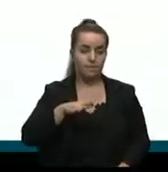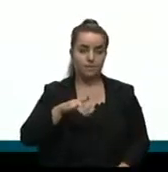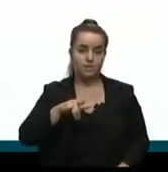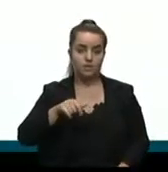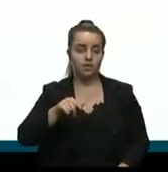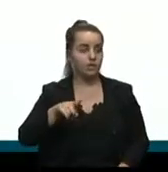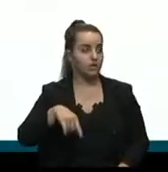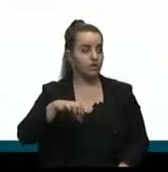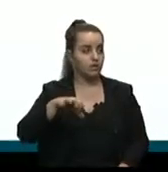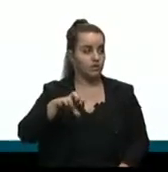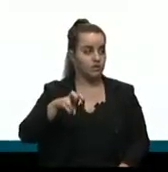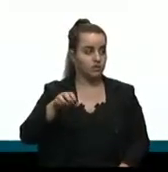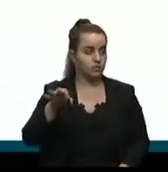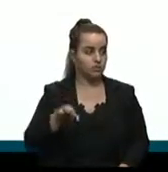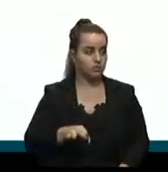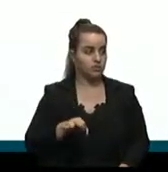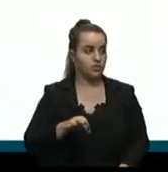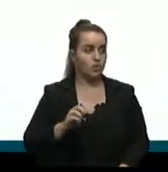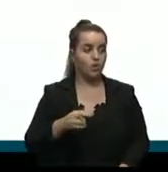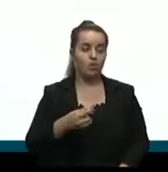95%, ou em decimal,